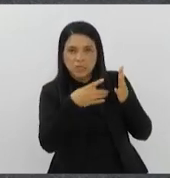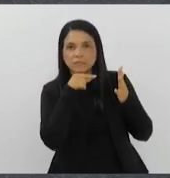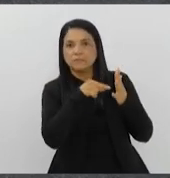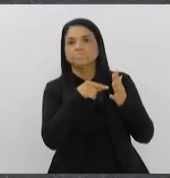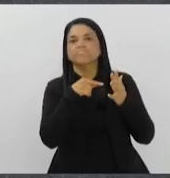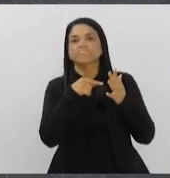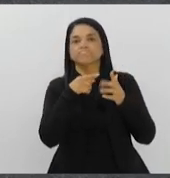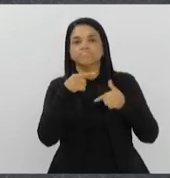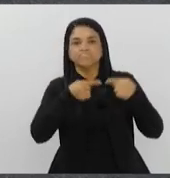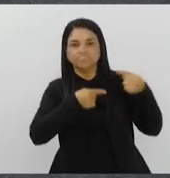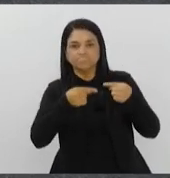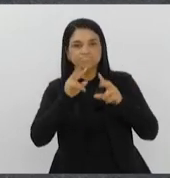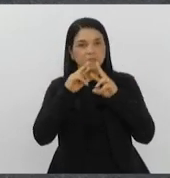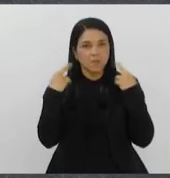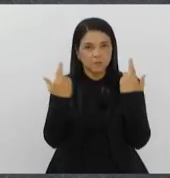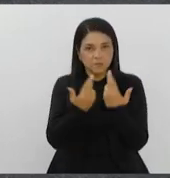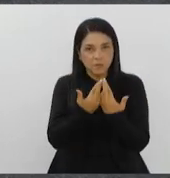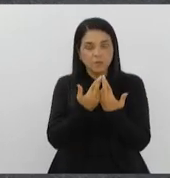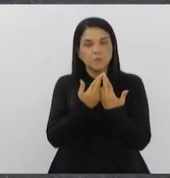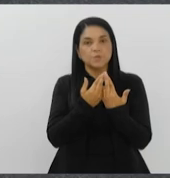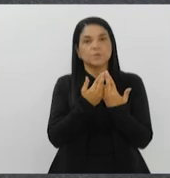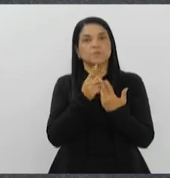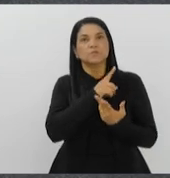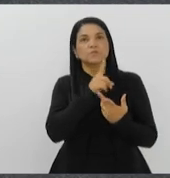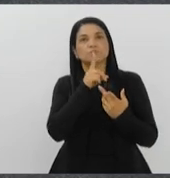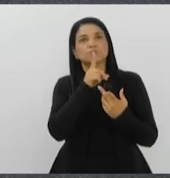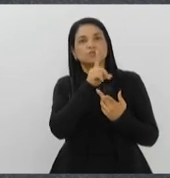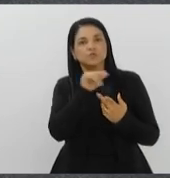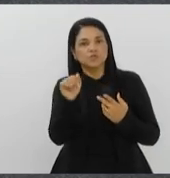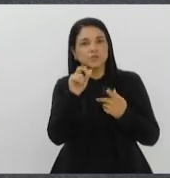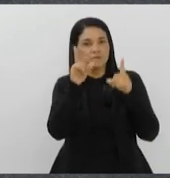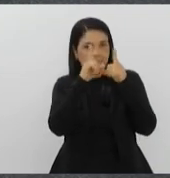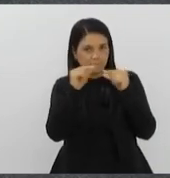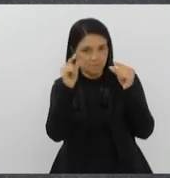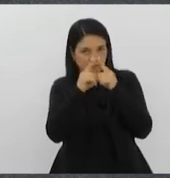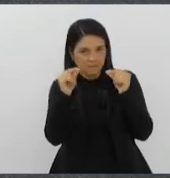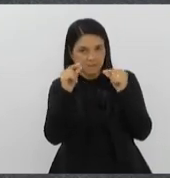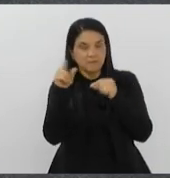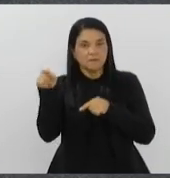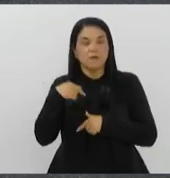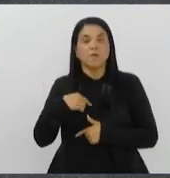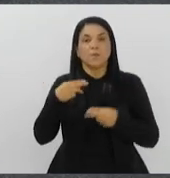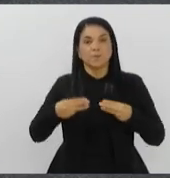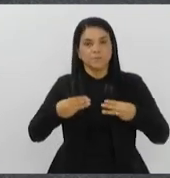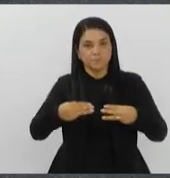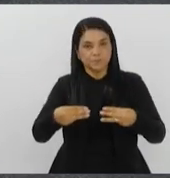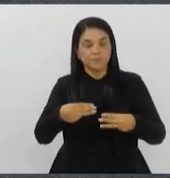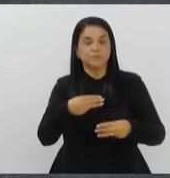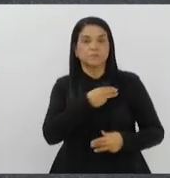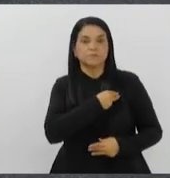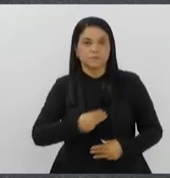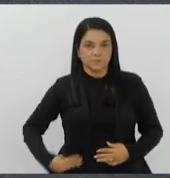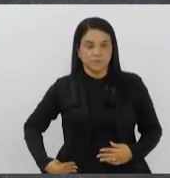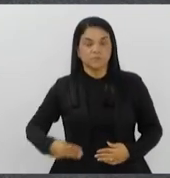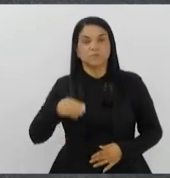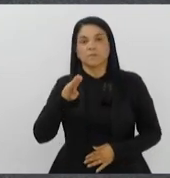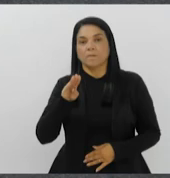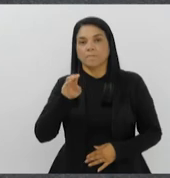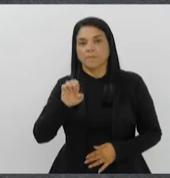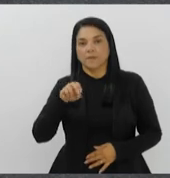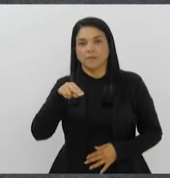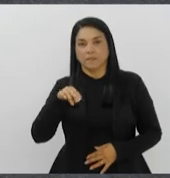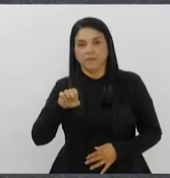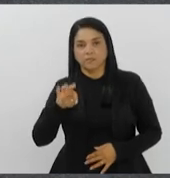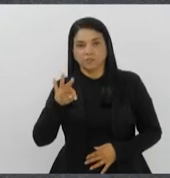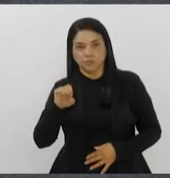fundamental. A partir da nossa saída lá no dia seguinte, o ministro Benedito entendeu que não assistia razão ao